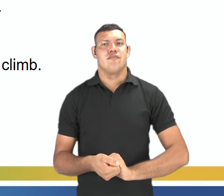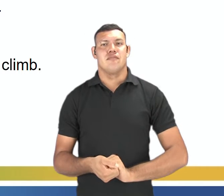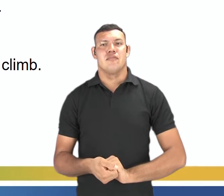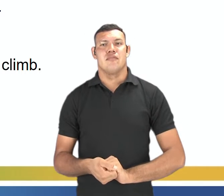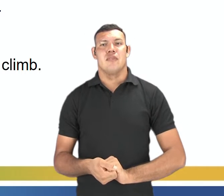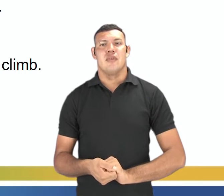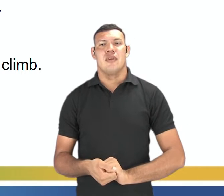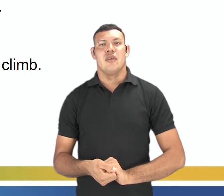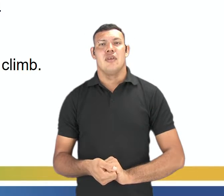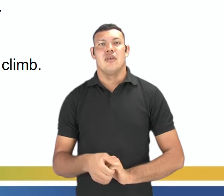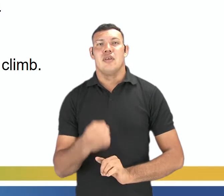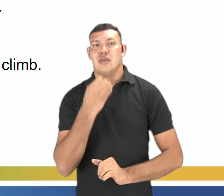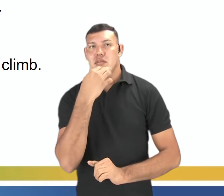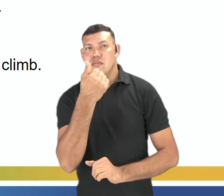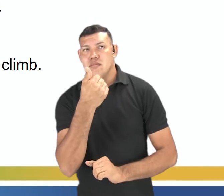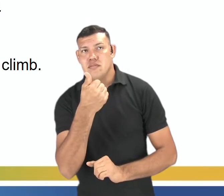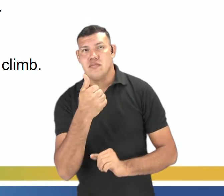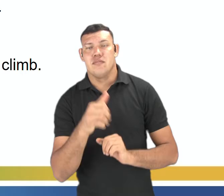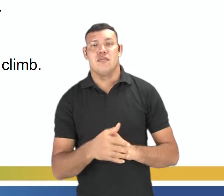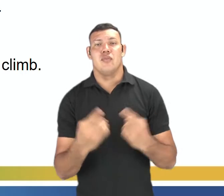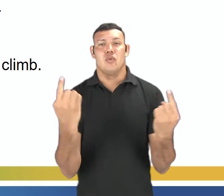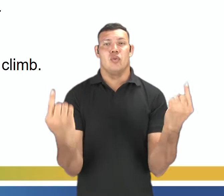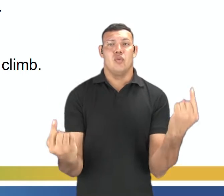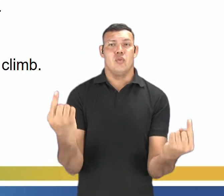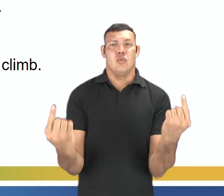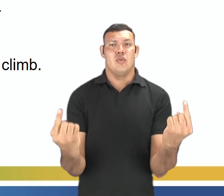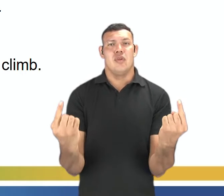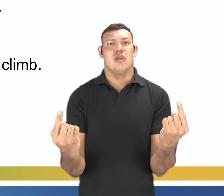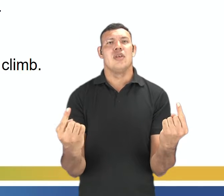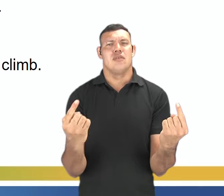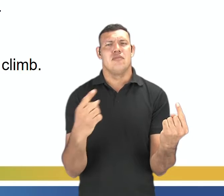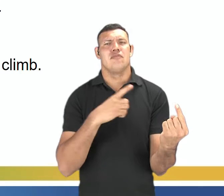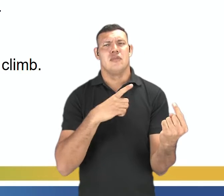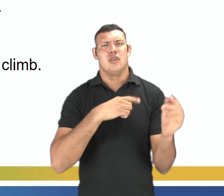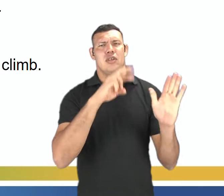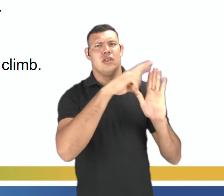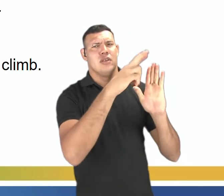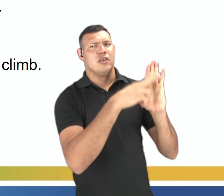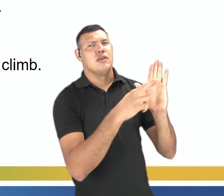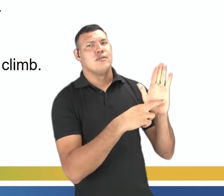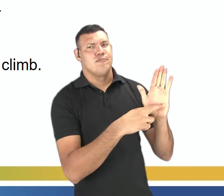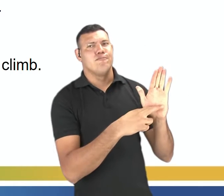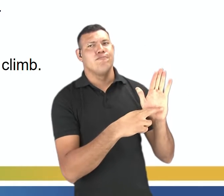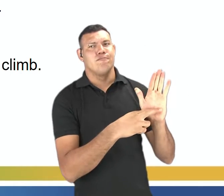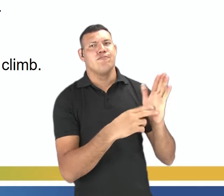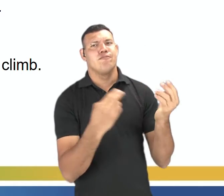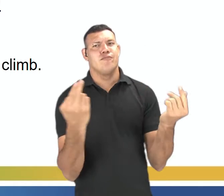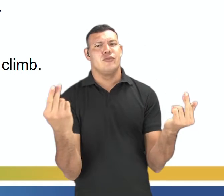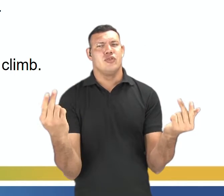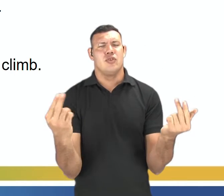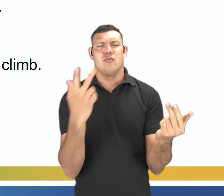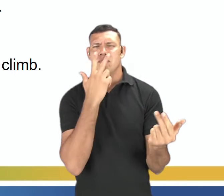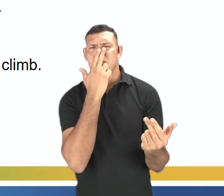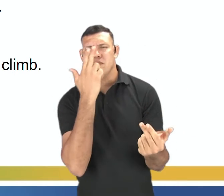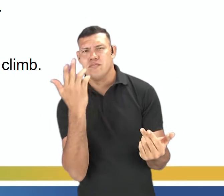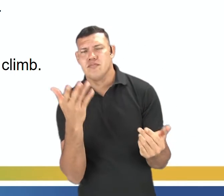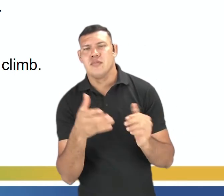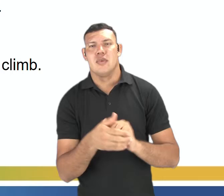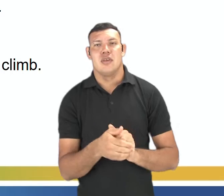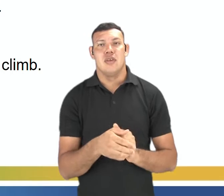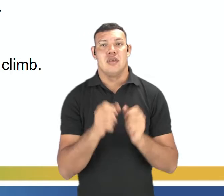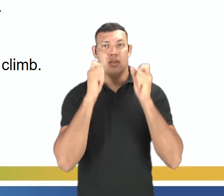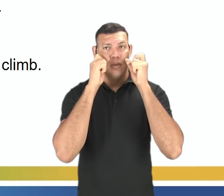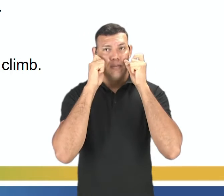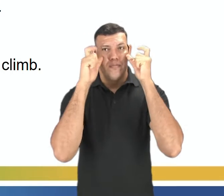superlativo. Tudo bem? Assim como no comparativo, nós temos algumas regrinhas também no superlativo. São bem parecidos, então vamos prestar